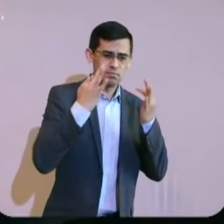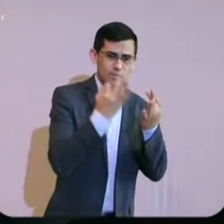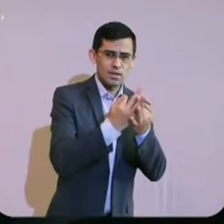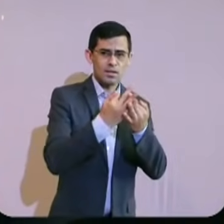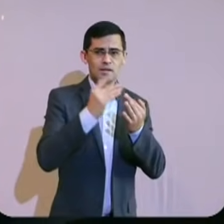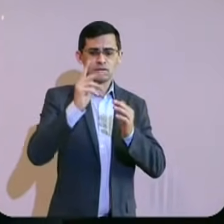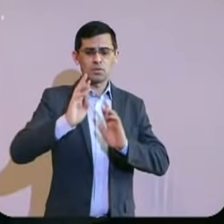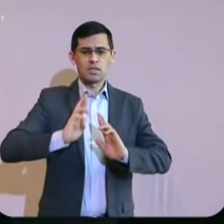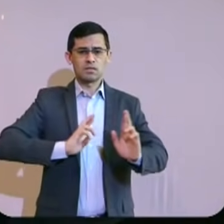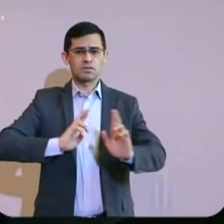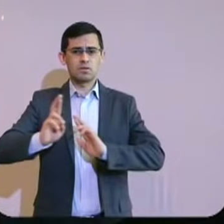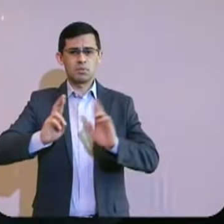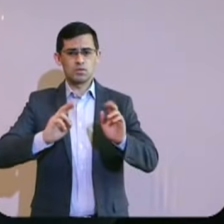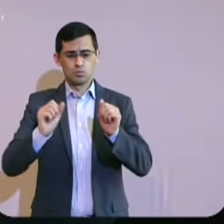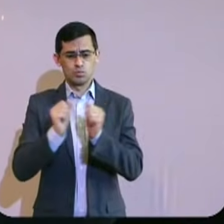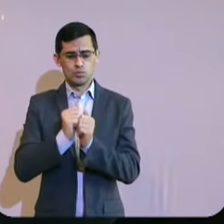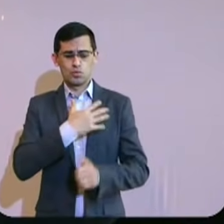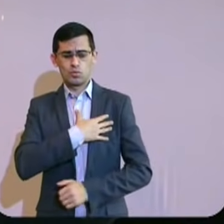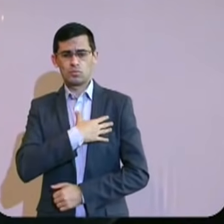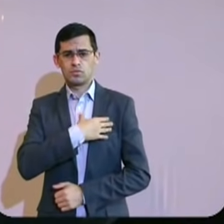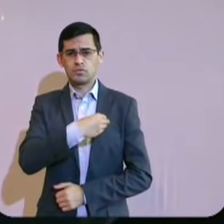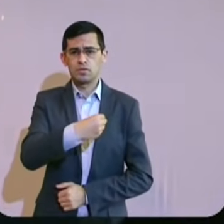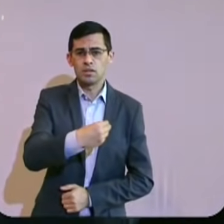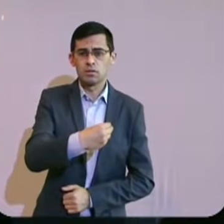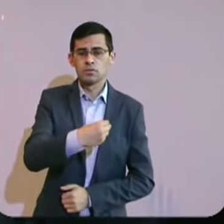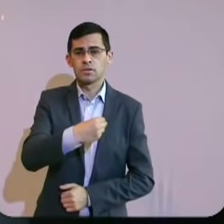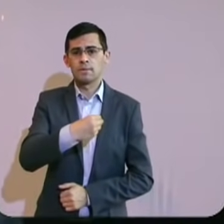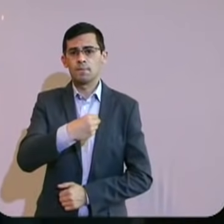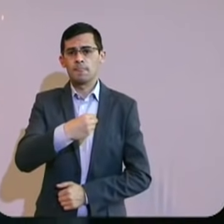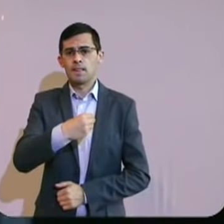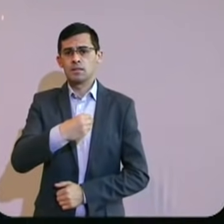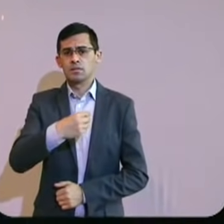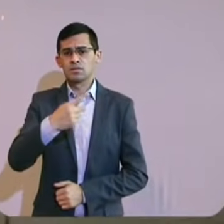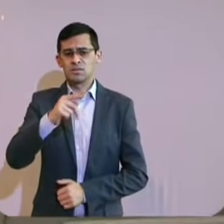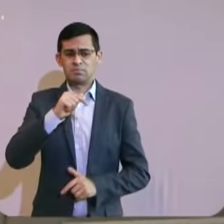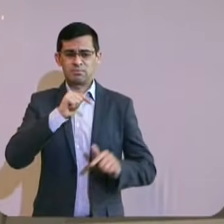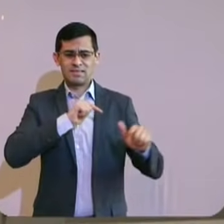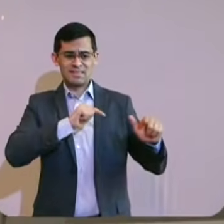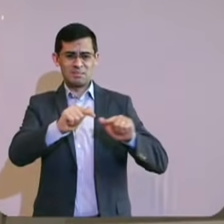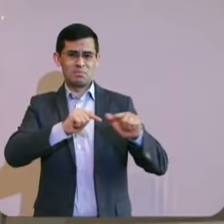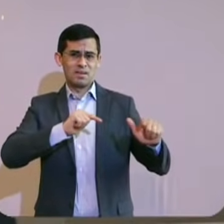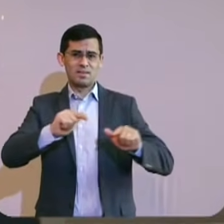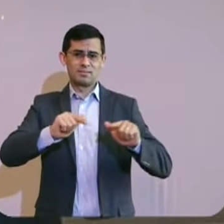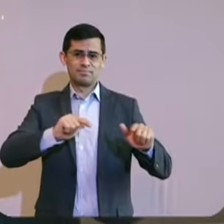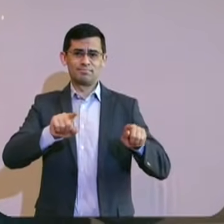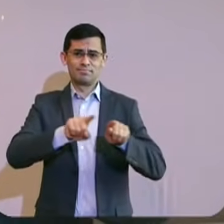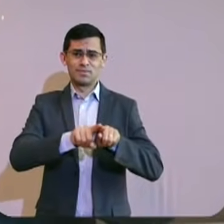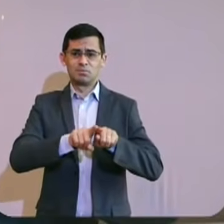relacionamento com os teus filhos, a tua condição de trabalho.